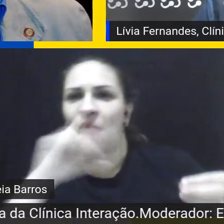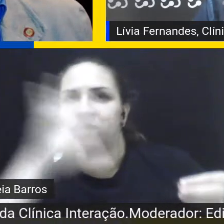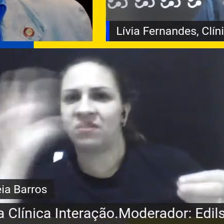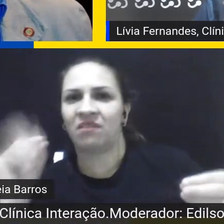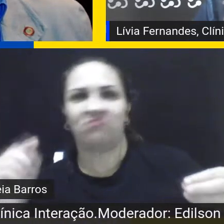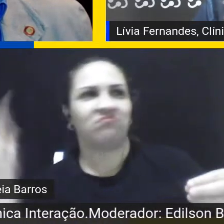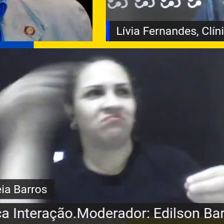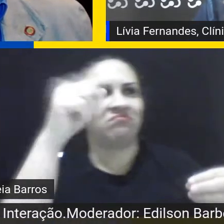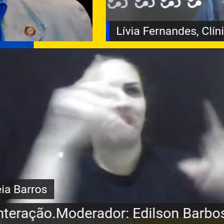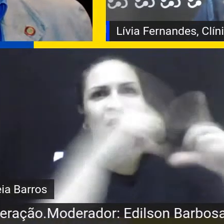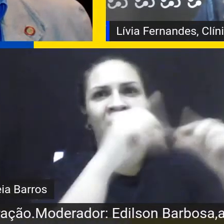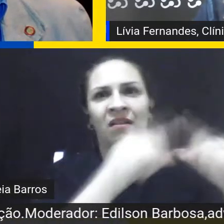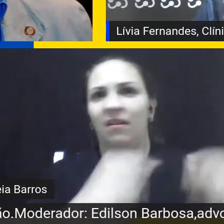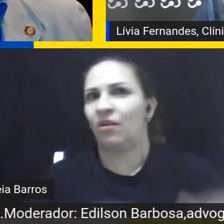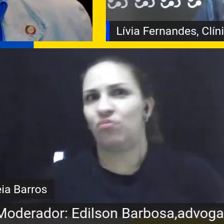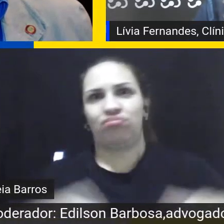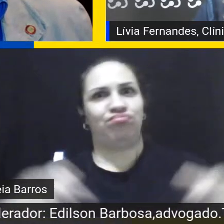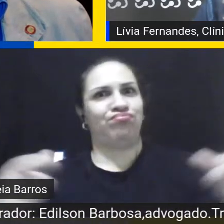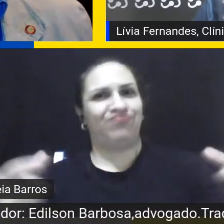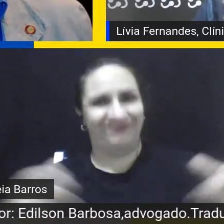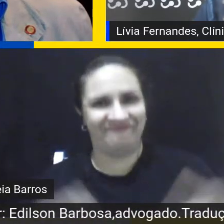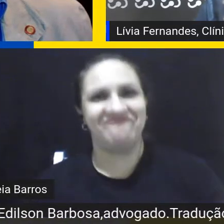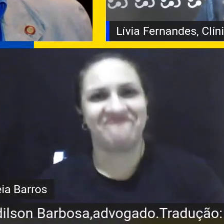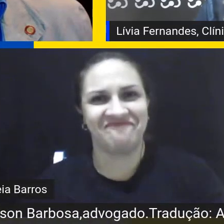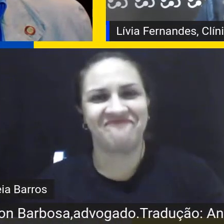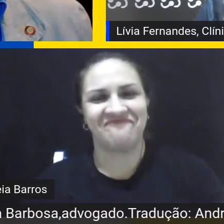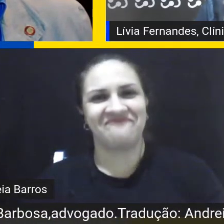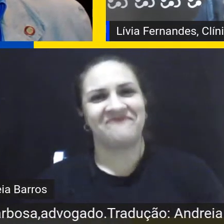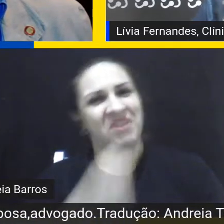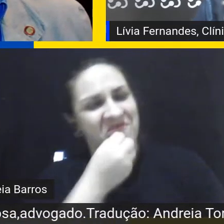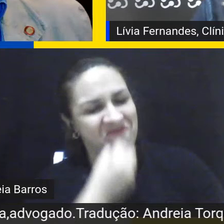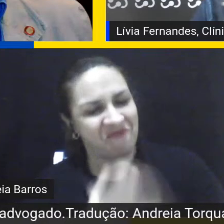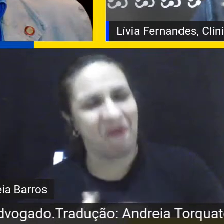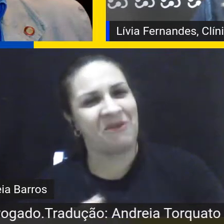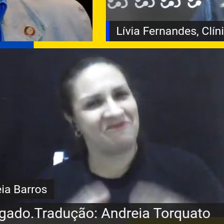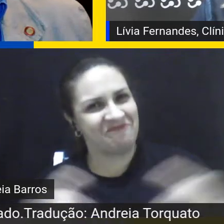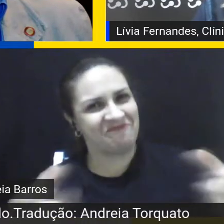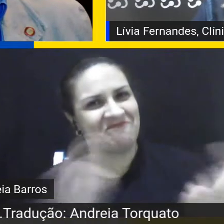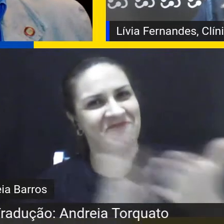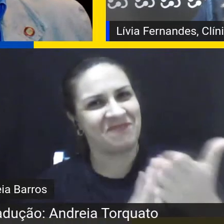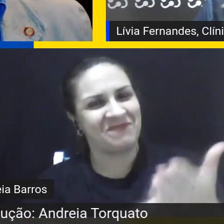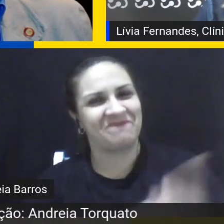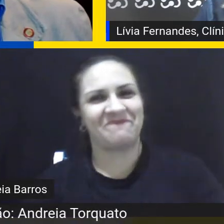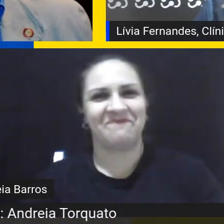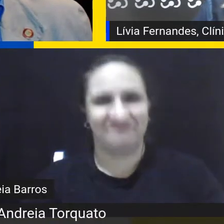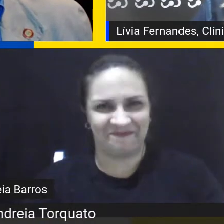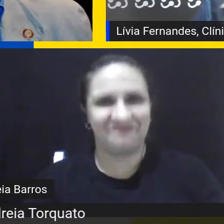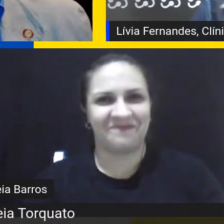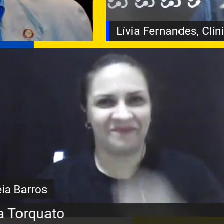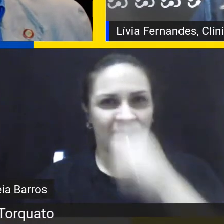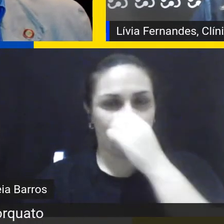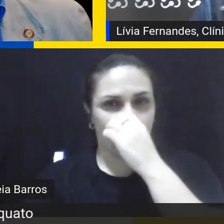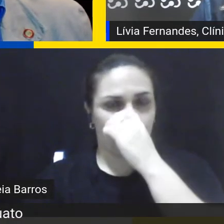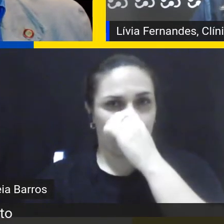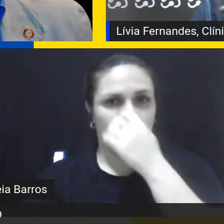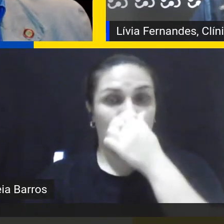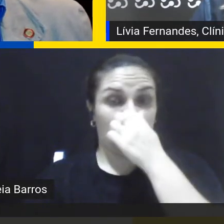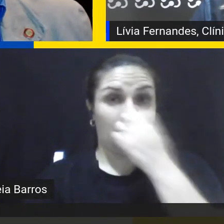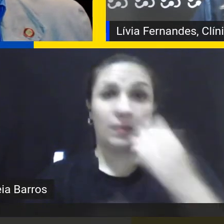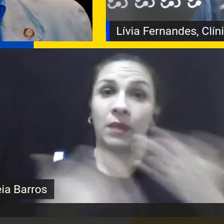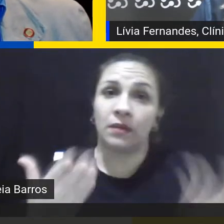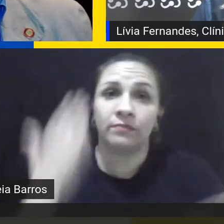no plano, É verdade. e quando a coisa é boa, cresce mesmo. Parabéns. Com a palavra. Então, gente, eu